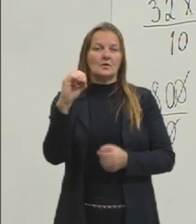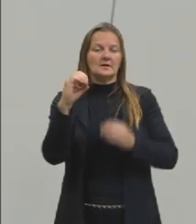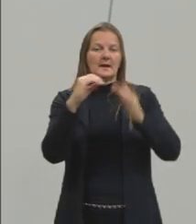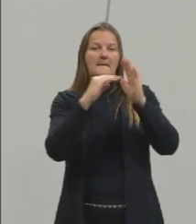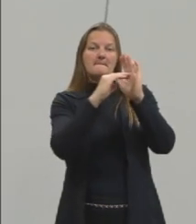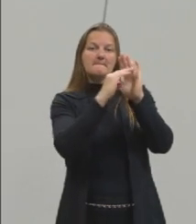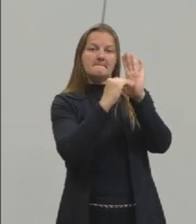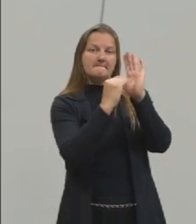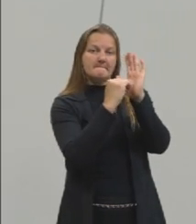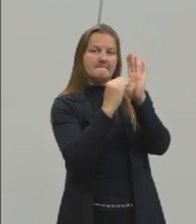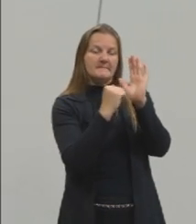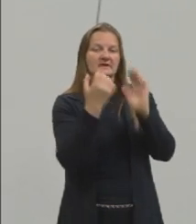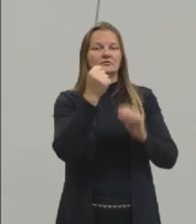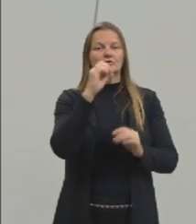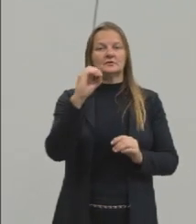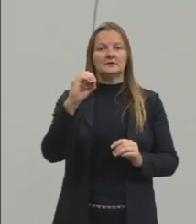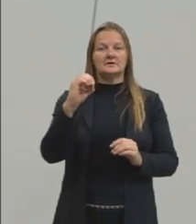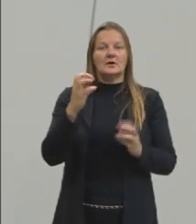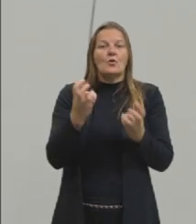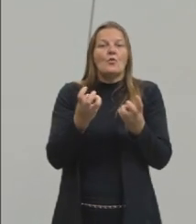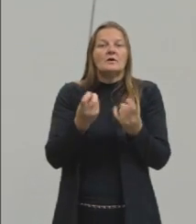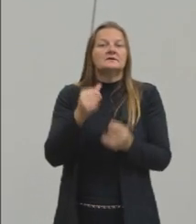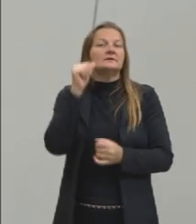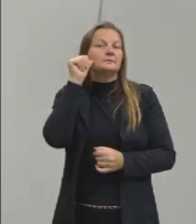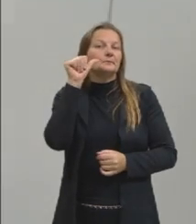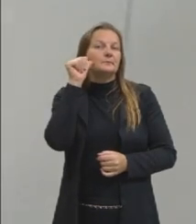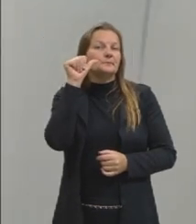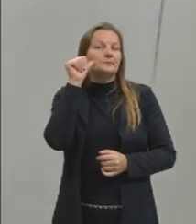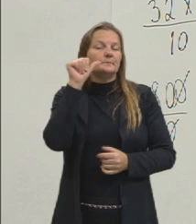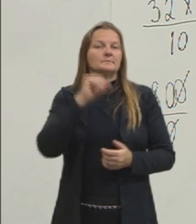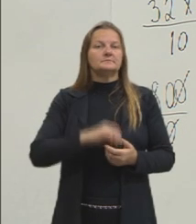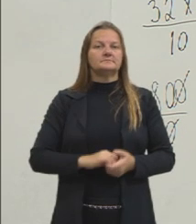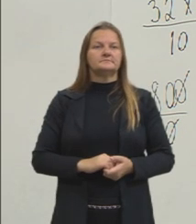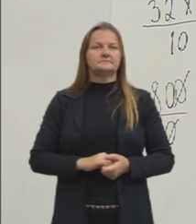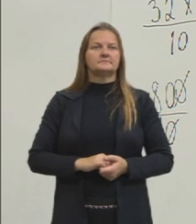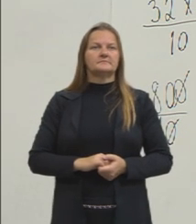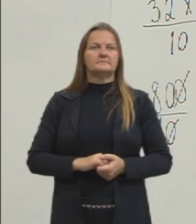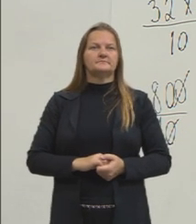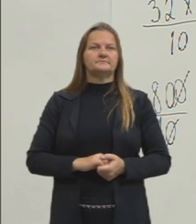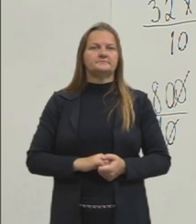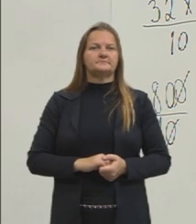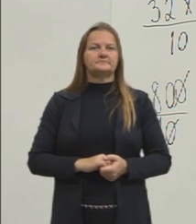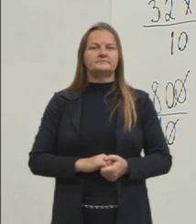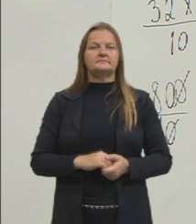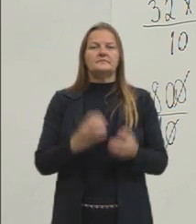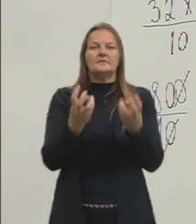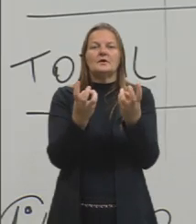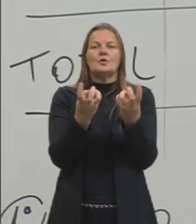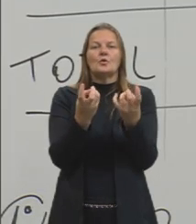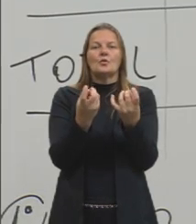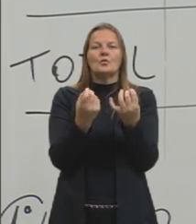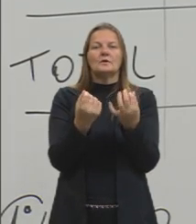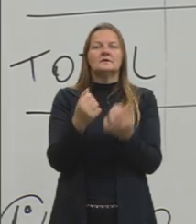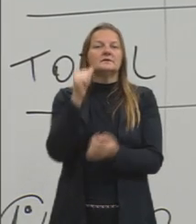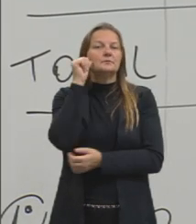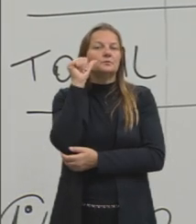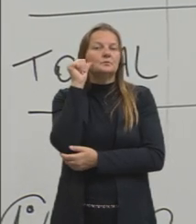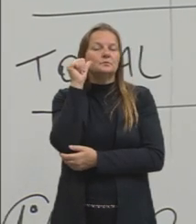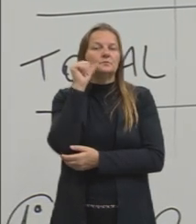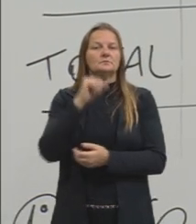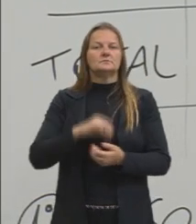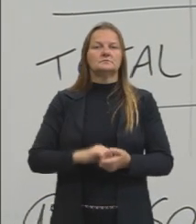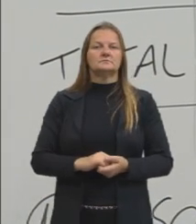homens Nós temos a quantidade de mulheres então aqui eu posso tá acrescentando na minha tabela 170